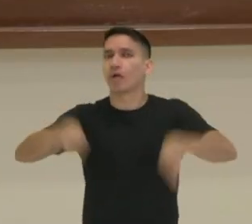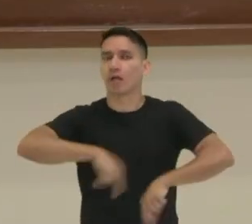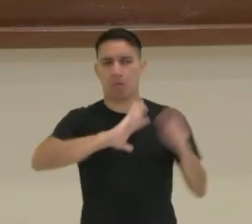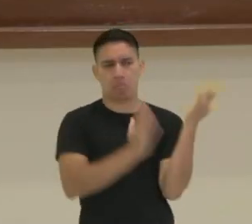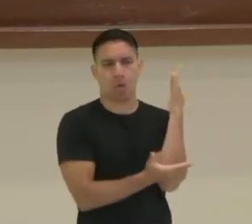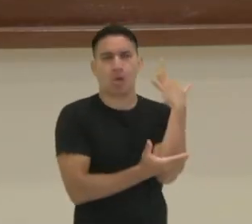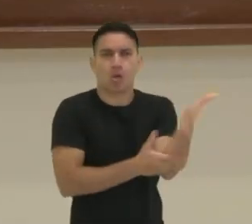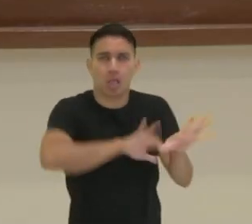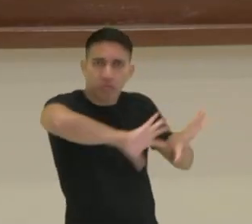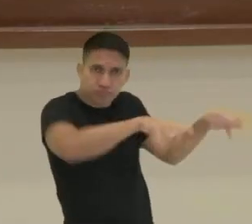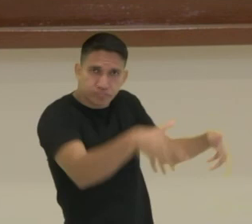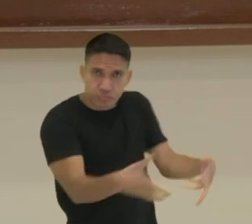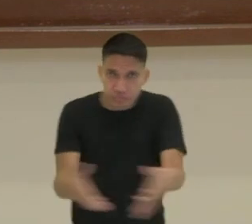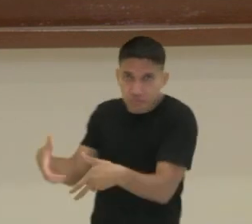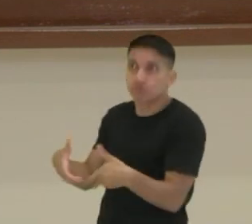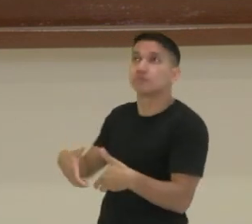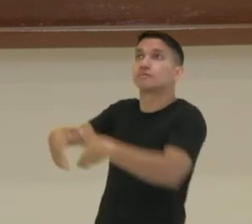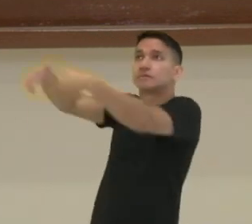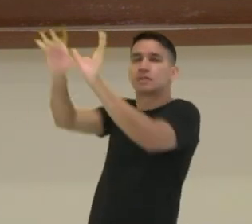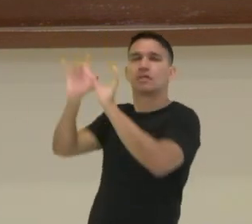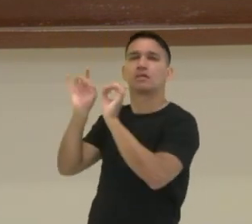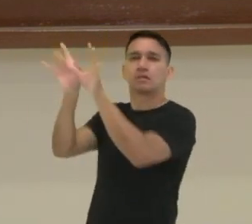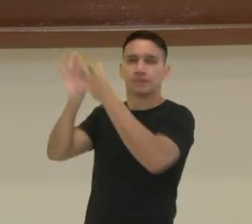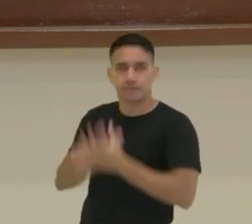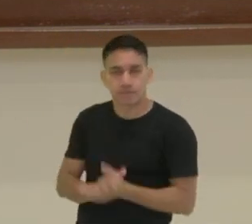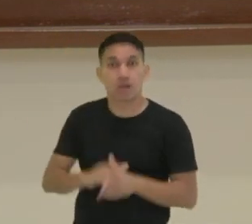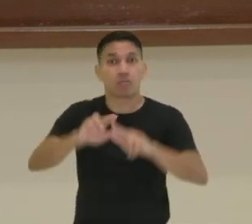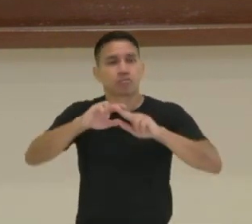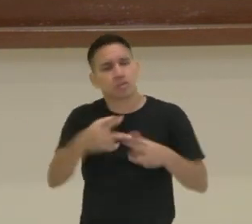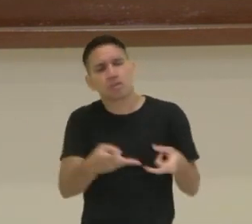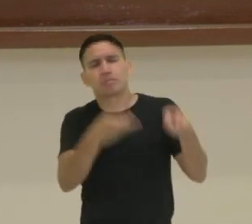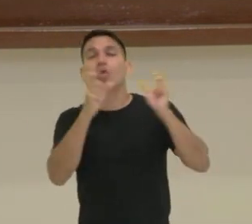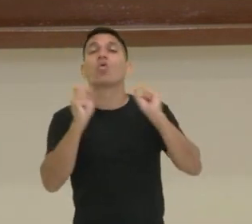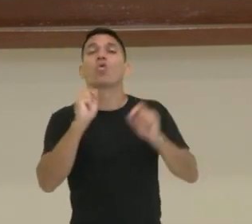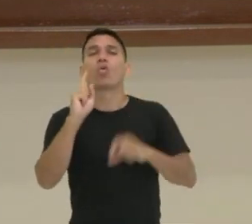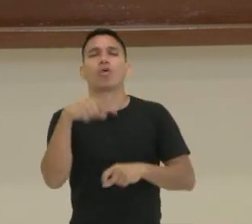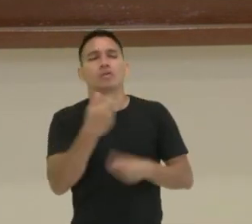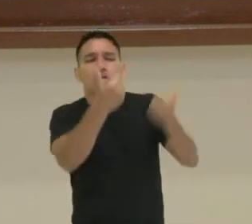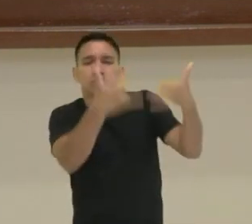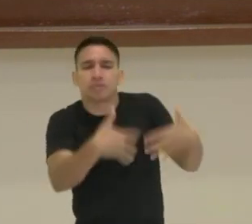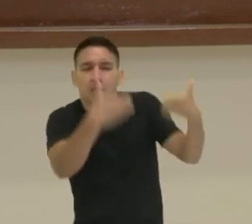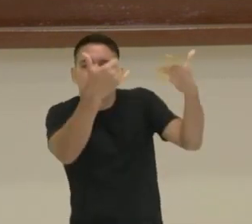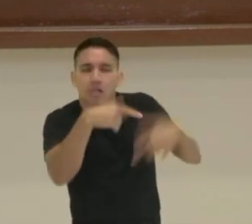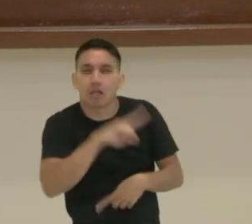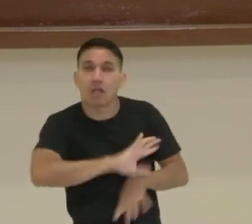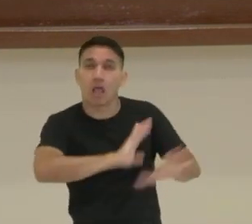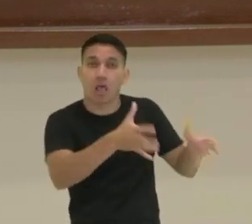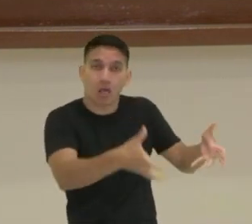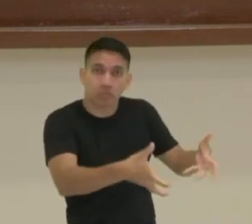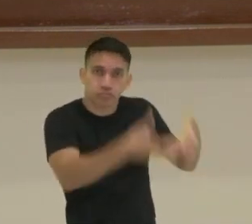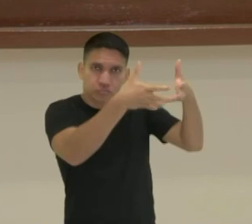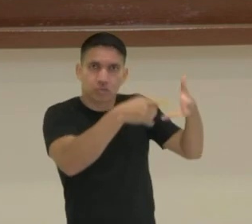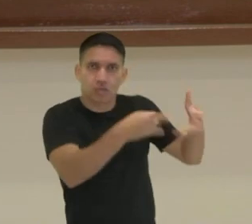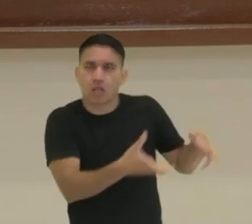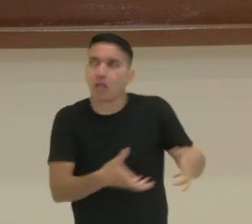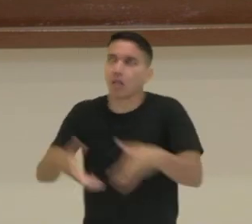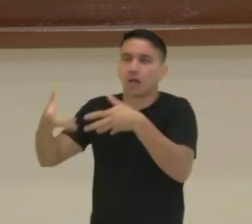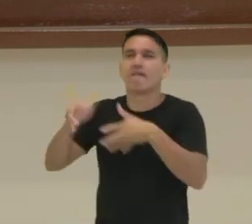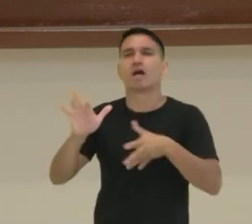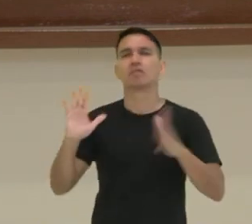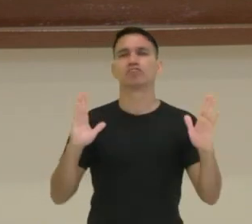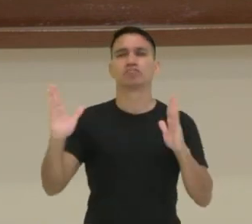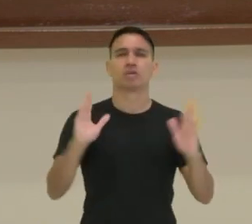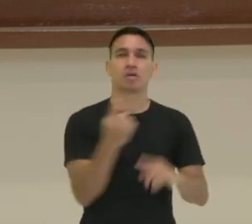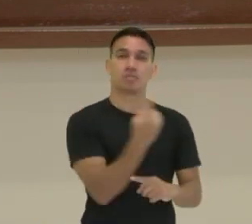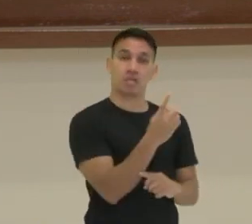pau-brasil. Então nós vimos que a exploração do pau-brasil vai se dar a partir, ou seja, de 1500 a 1530,